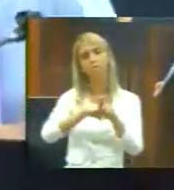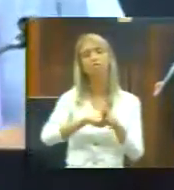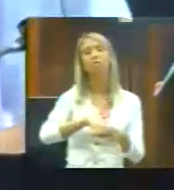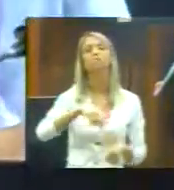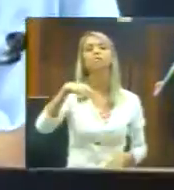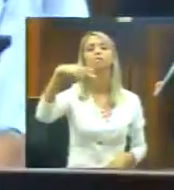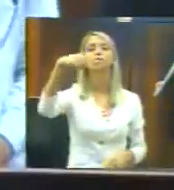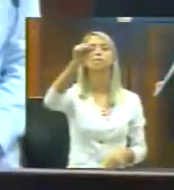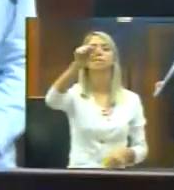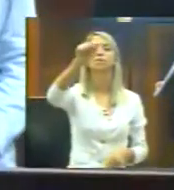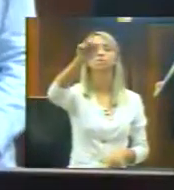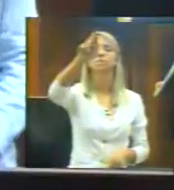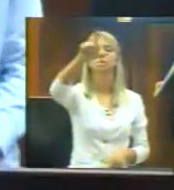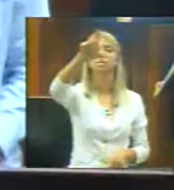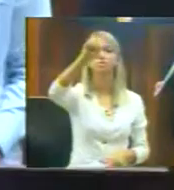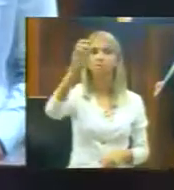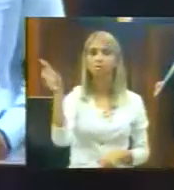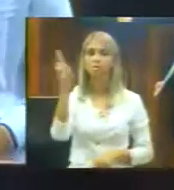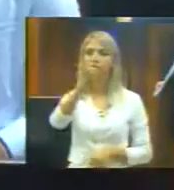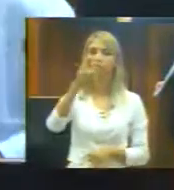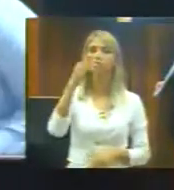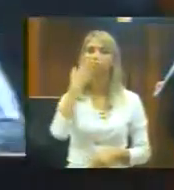Silva. Assim eu prometo.